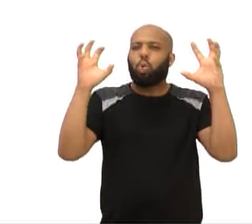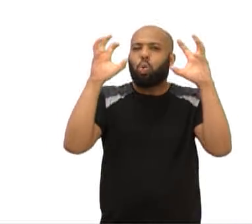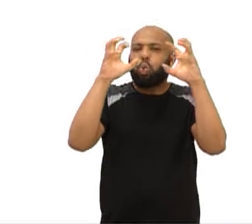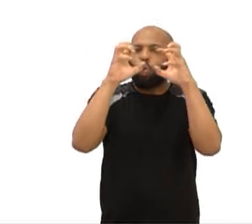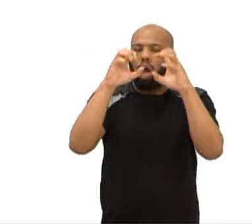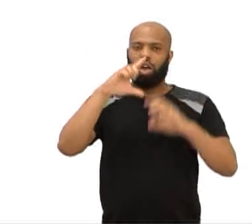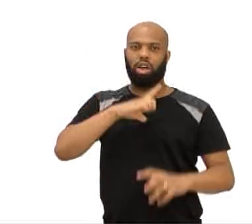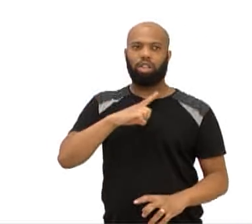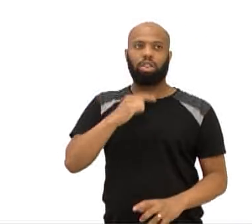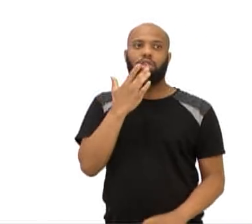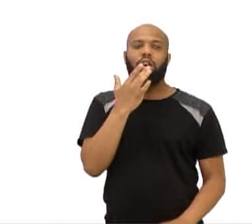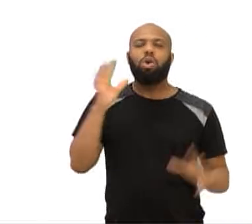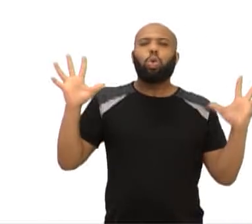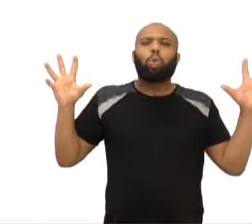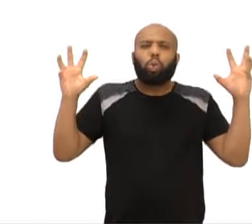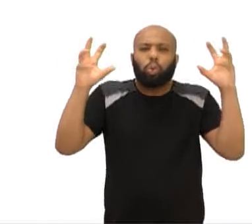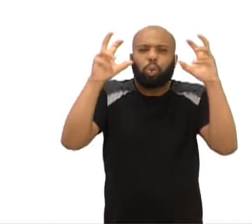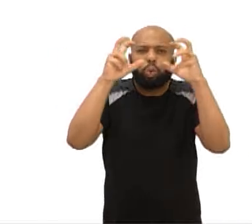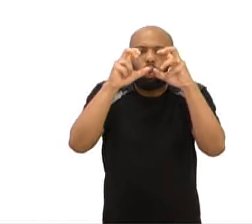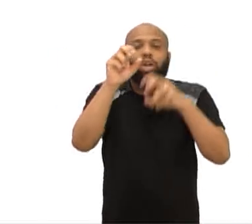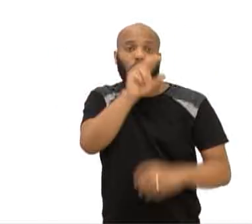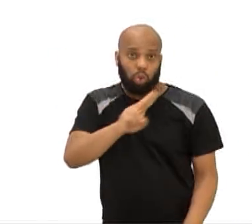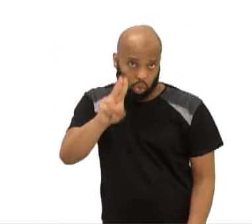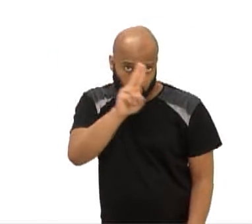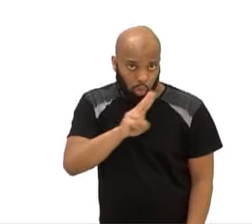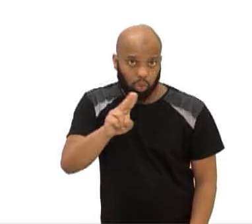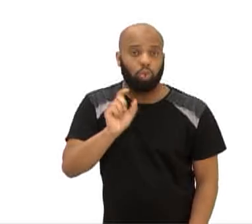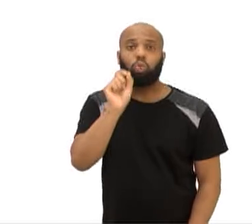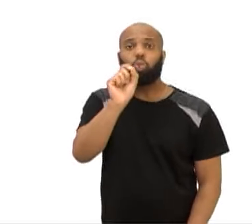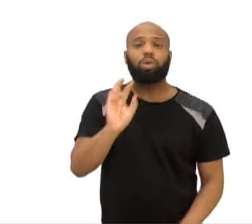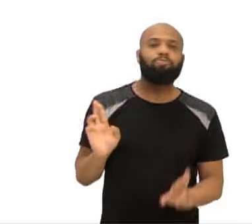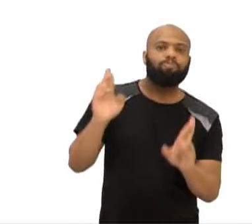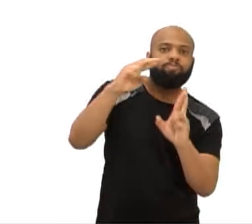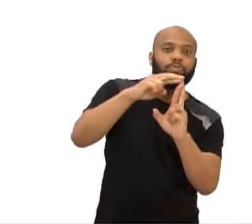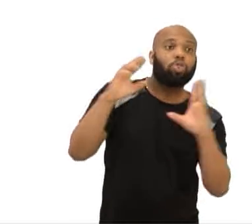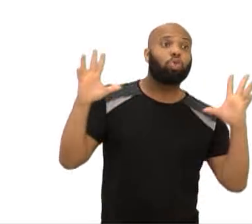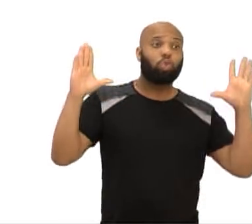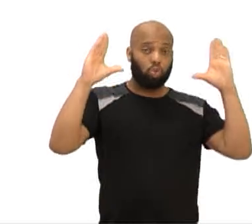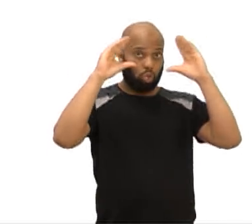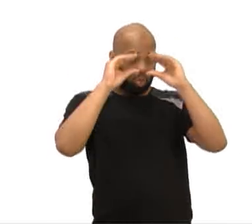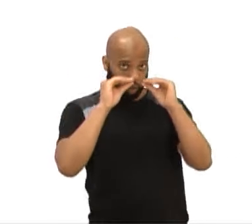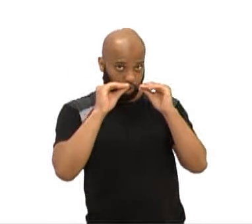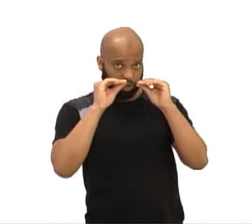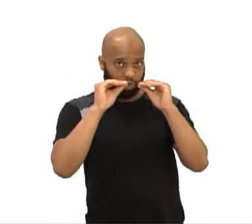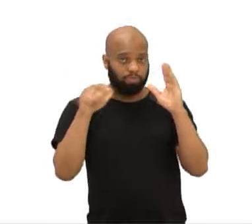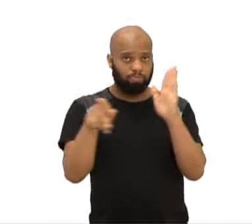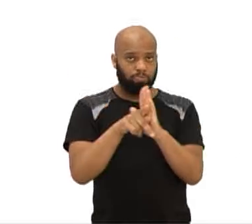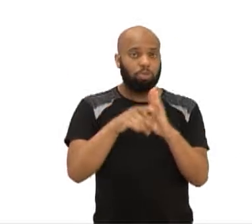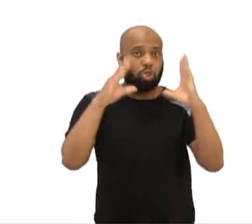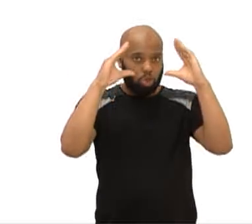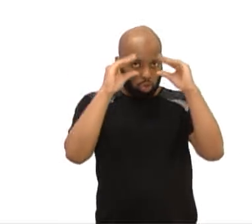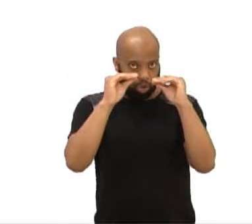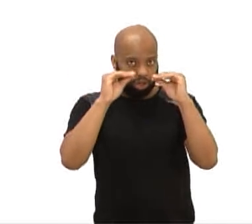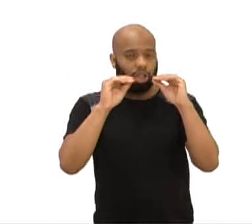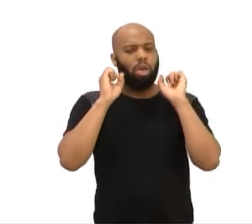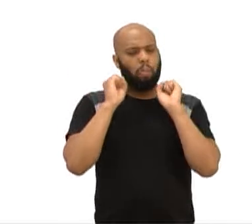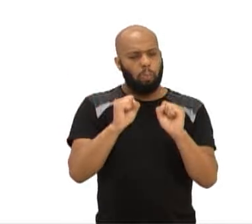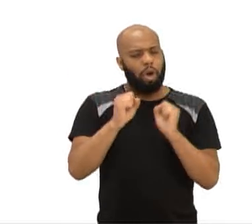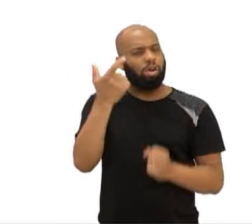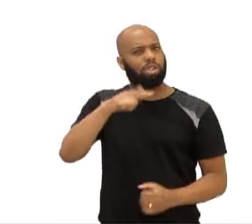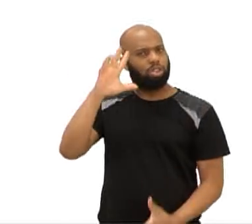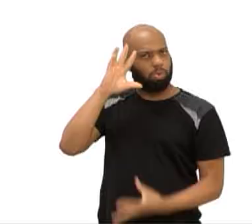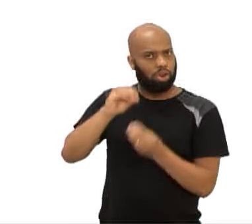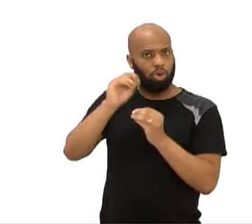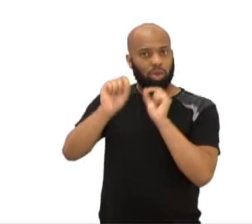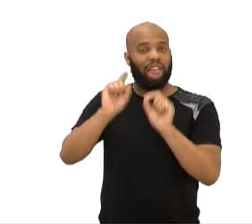então eu tenho aqui cores escuras, utilizadas nos remetem a quê? À noite, ao período noturno. Podemos compreender que se